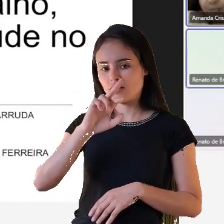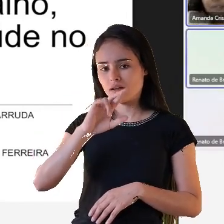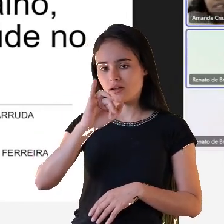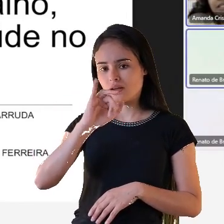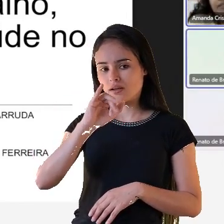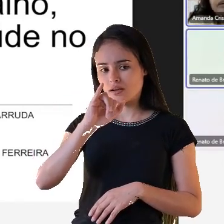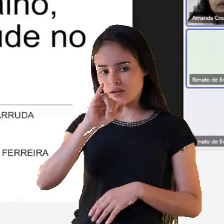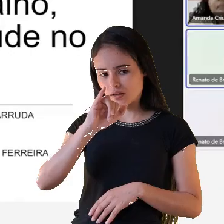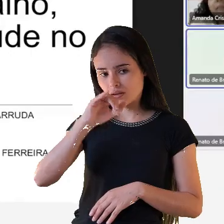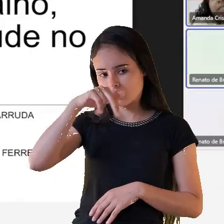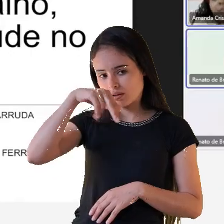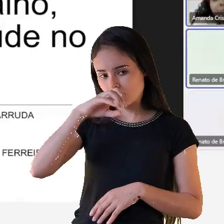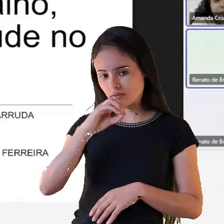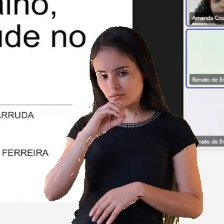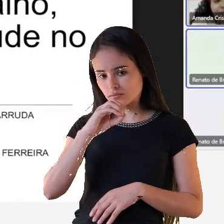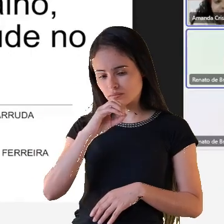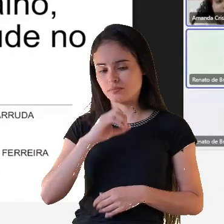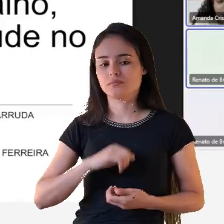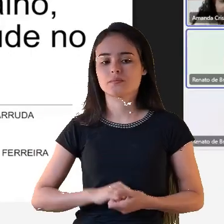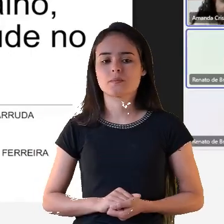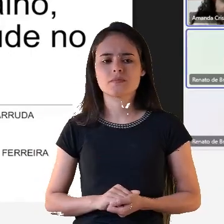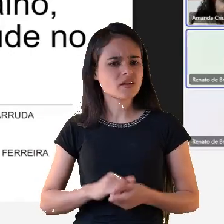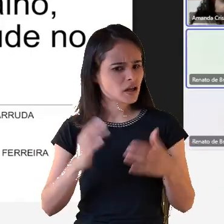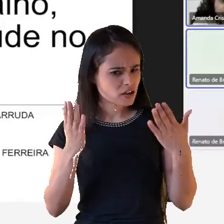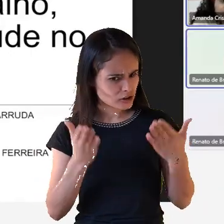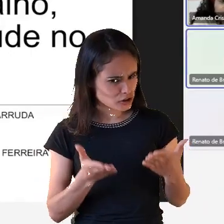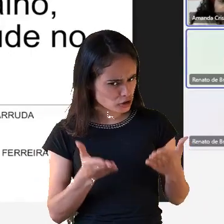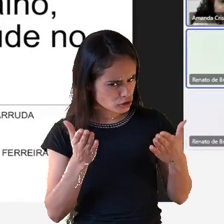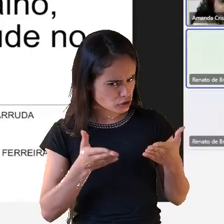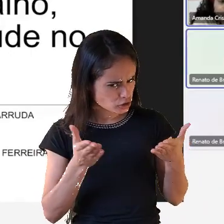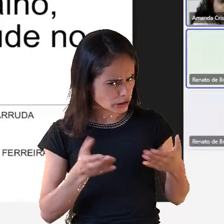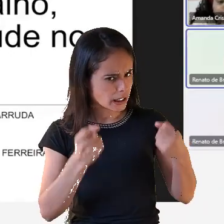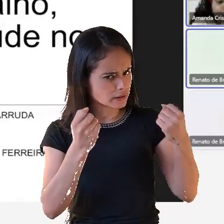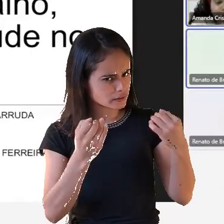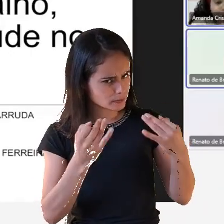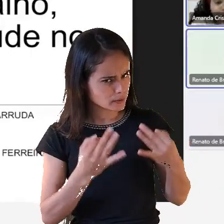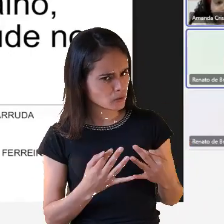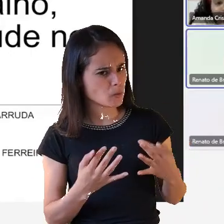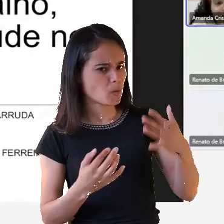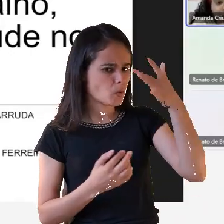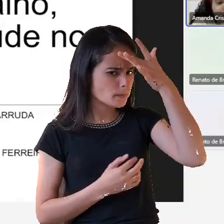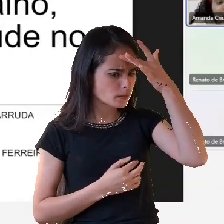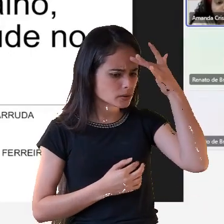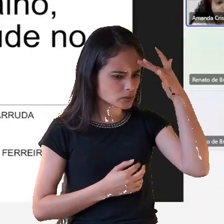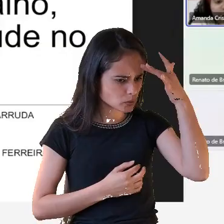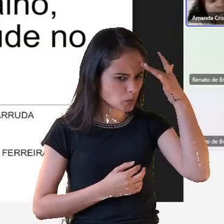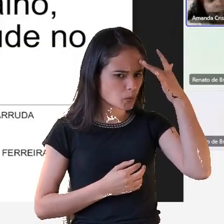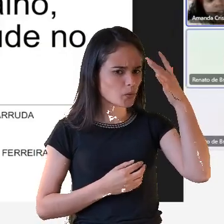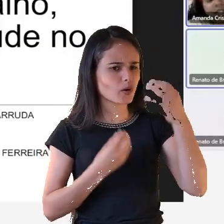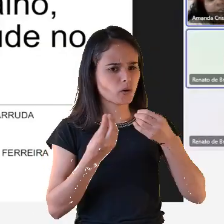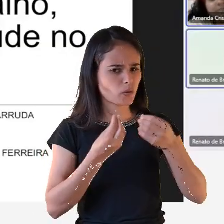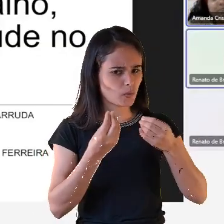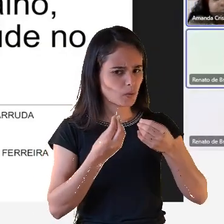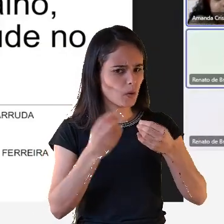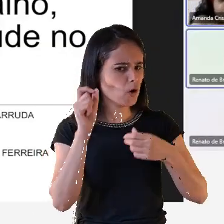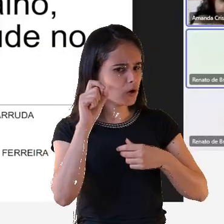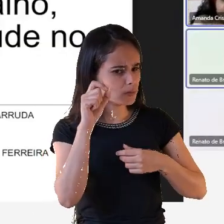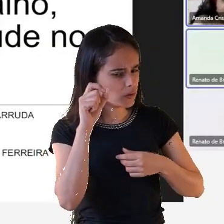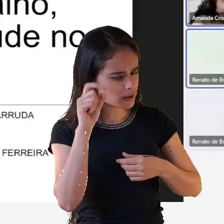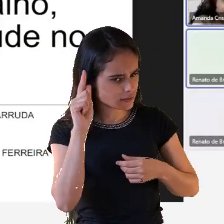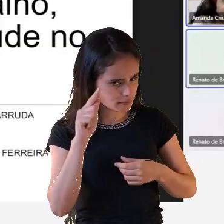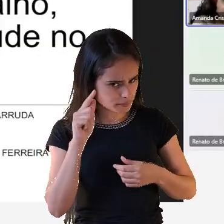foi Manuel Quirino, mas depois a gente vai conversar um pouquinho mais sobre ele. Pode passar, Lelo?